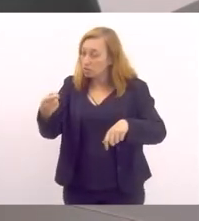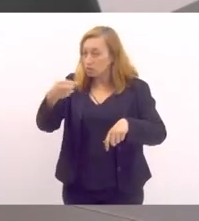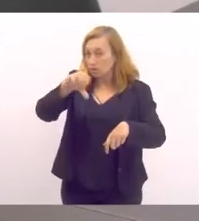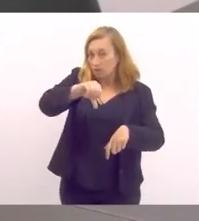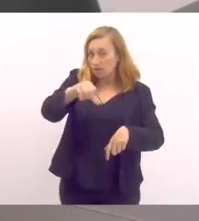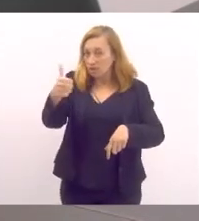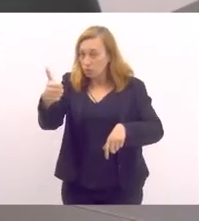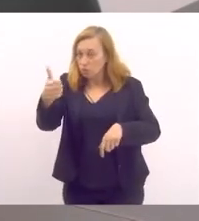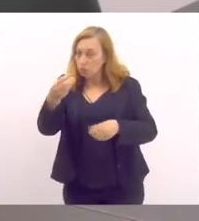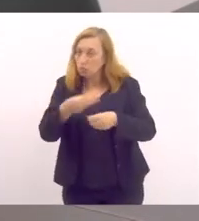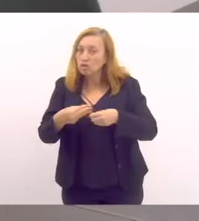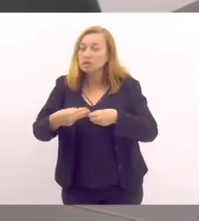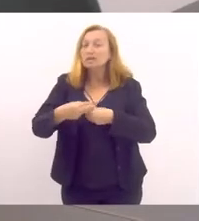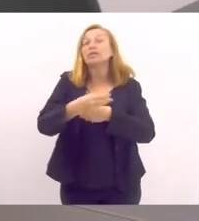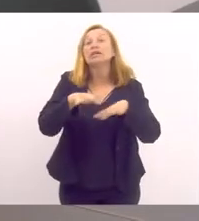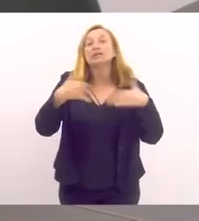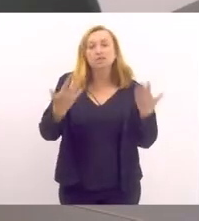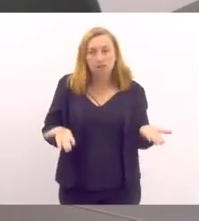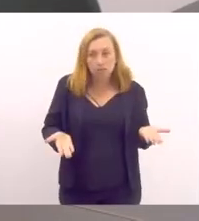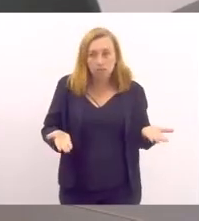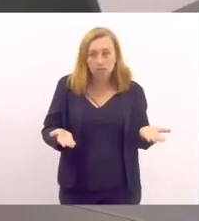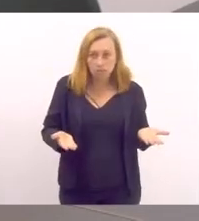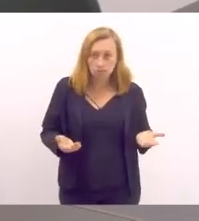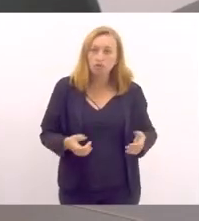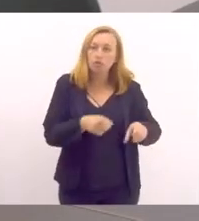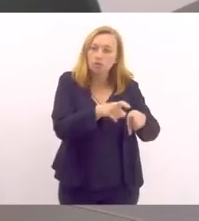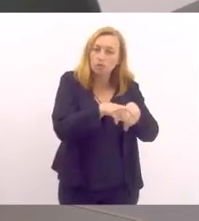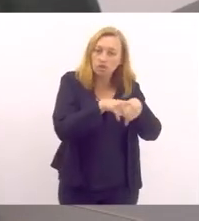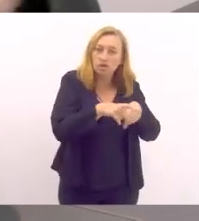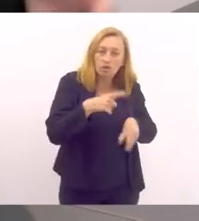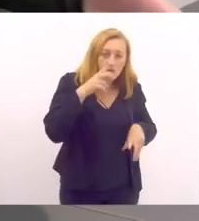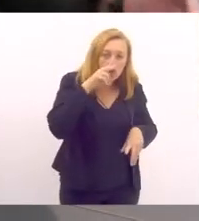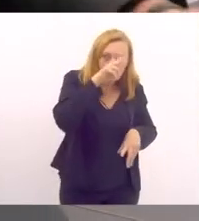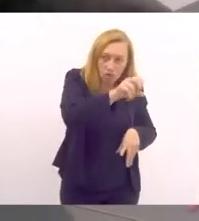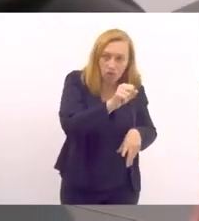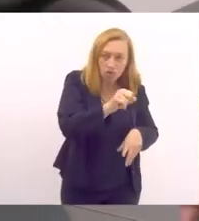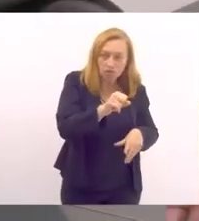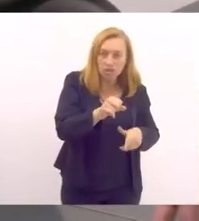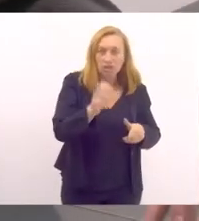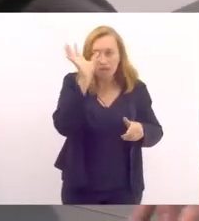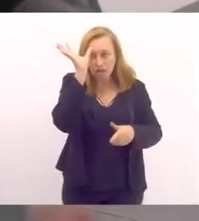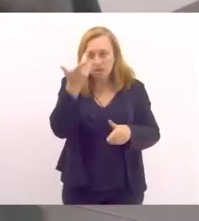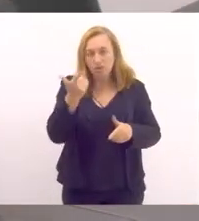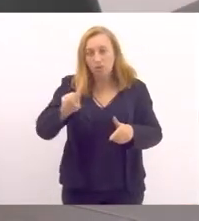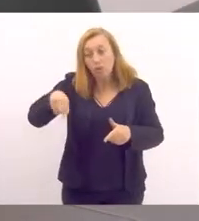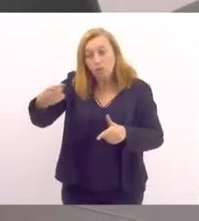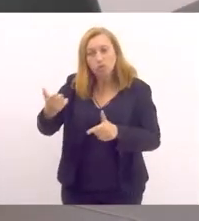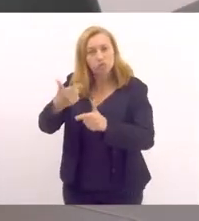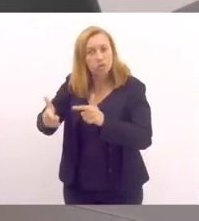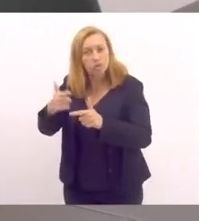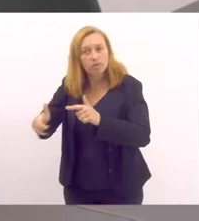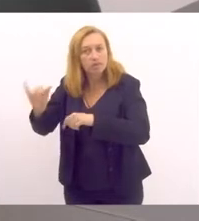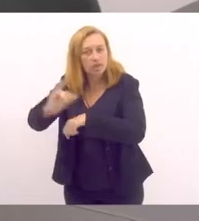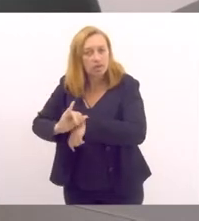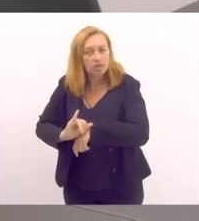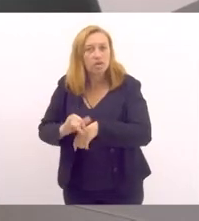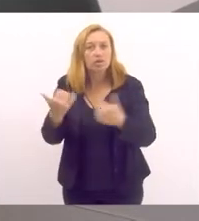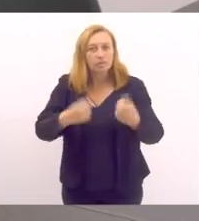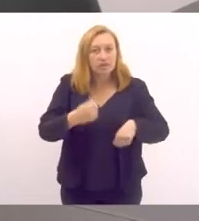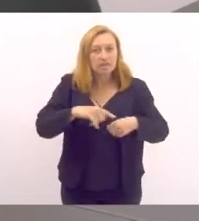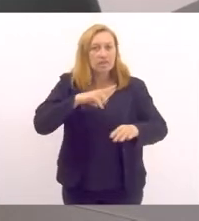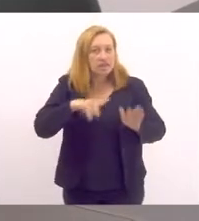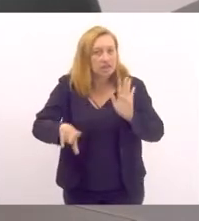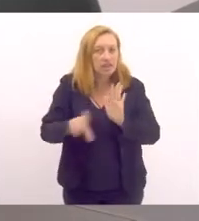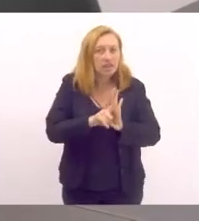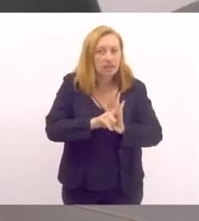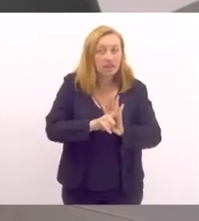municípios. Então, um interior forte resolve muitos problemas da capital. Então, o que a gente precisa garantir na lei